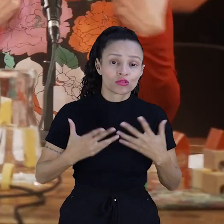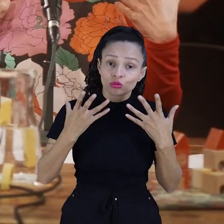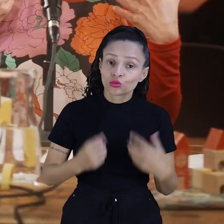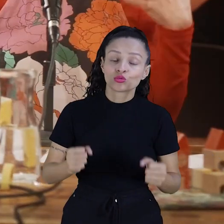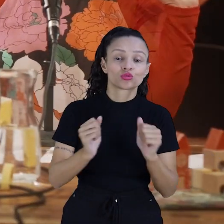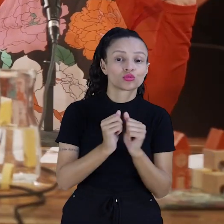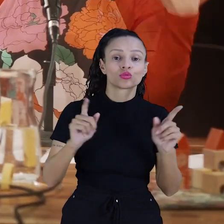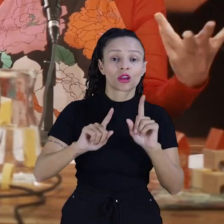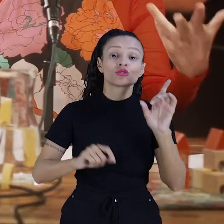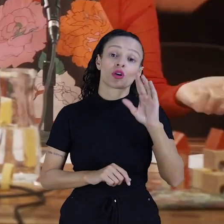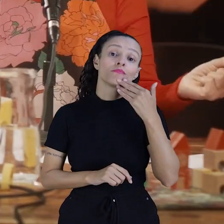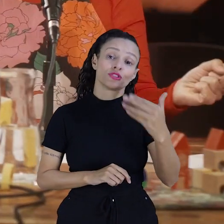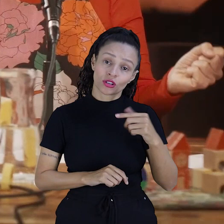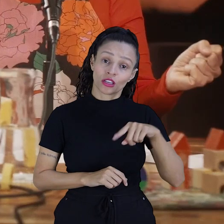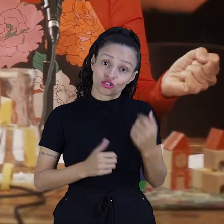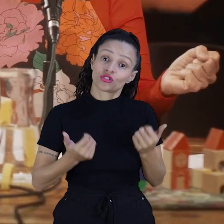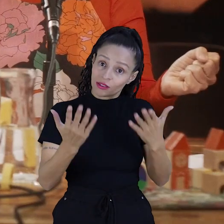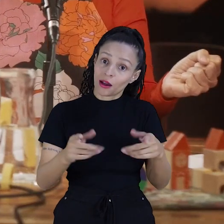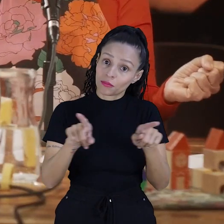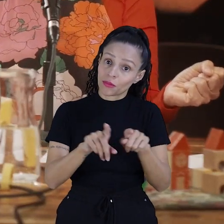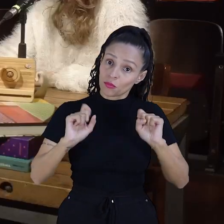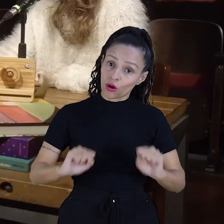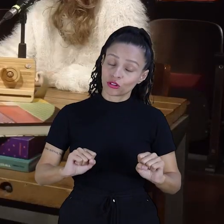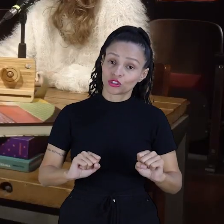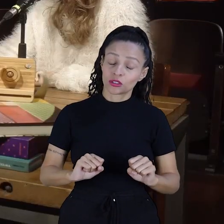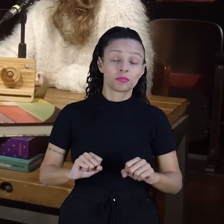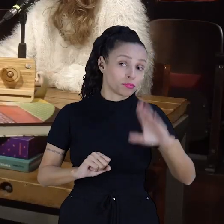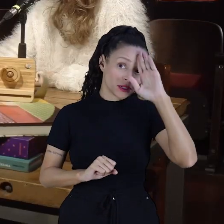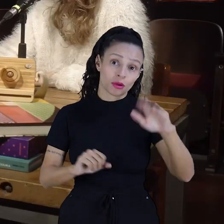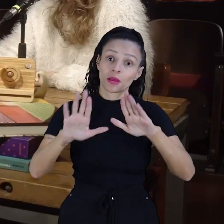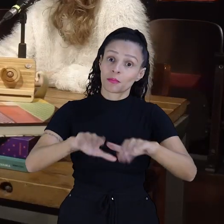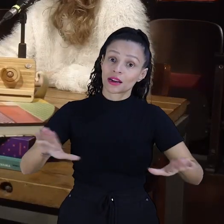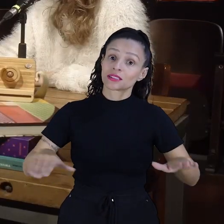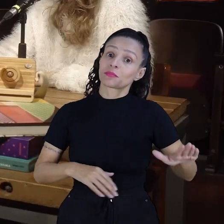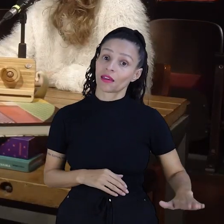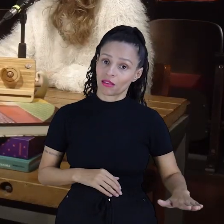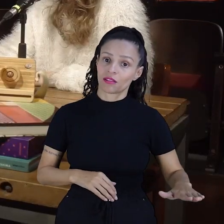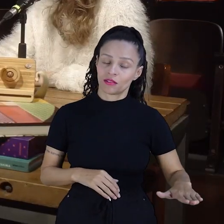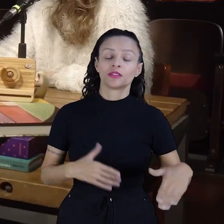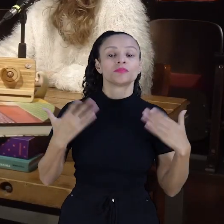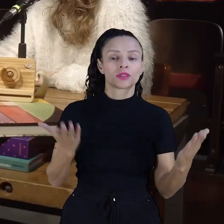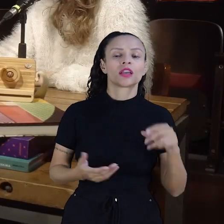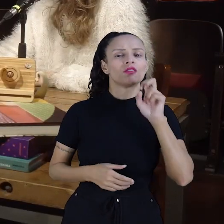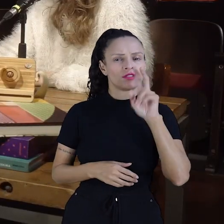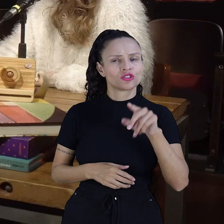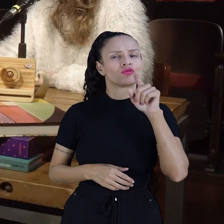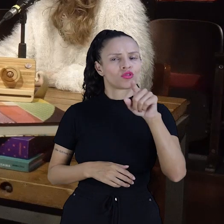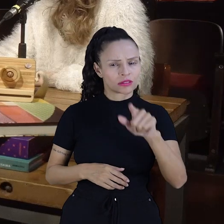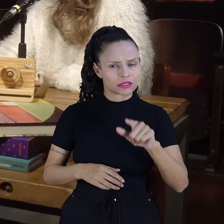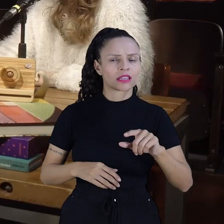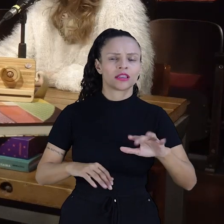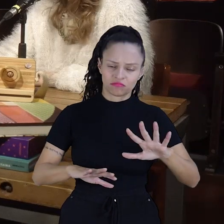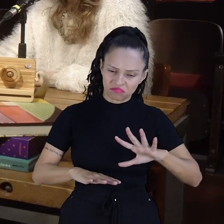arrisco junto. A gente só pode pedir aquilo que a gente pode dar para a criança, principalmente para a criança pequena, né? E eu vejo que você